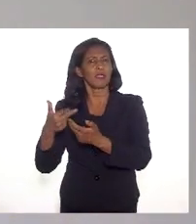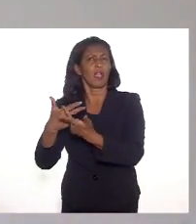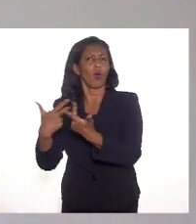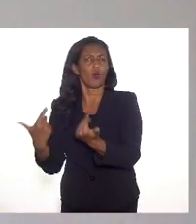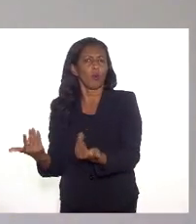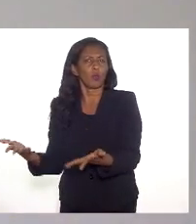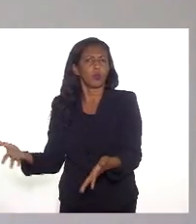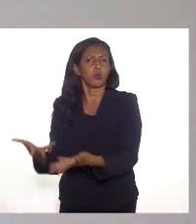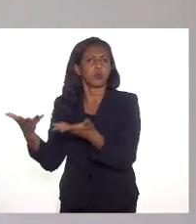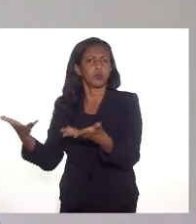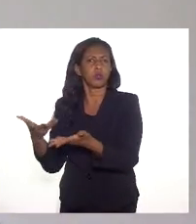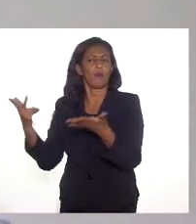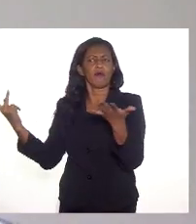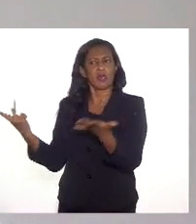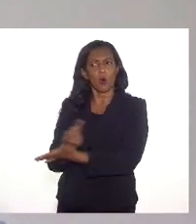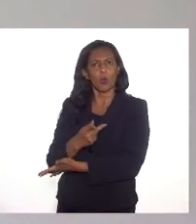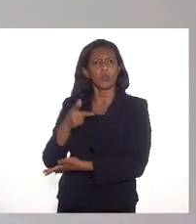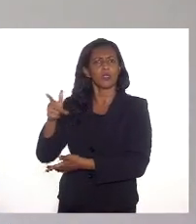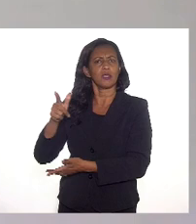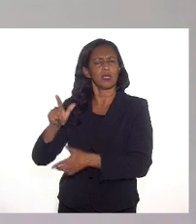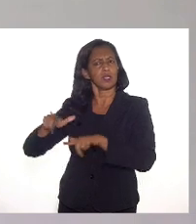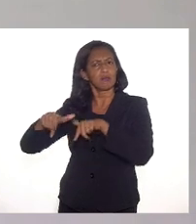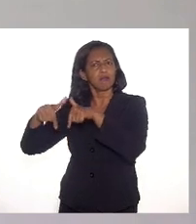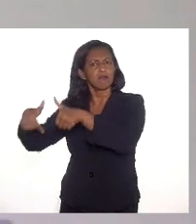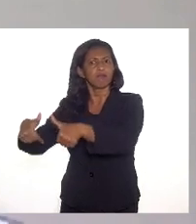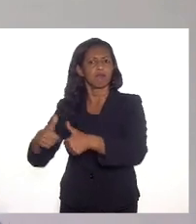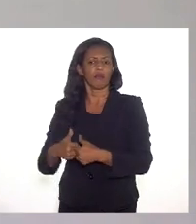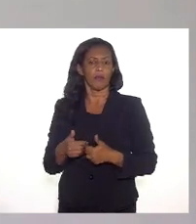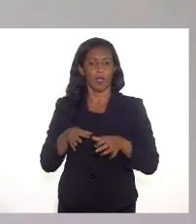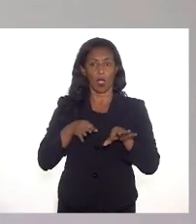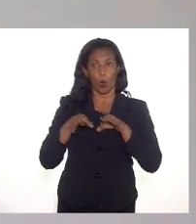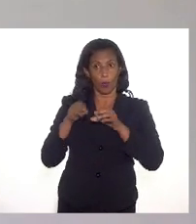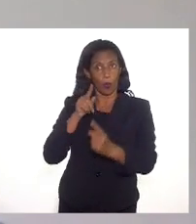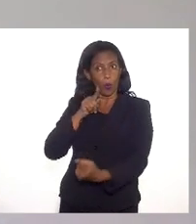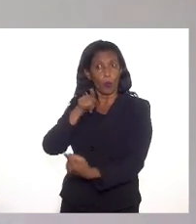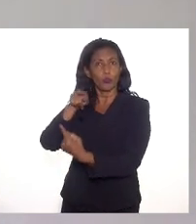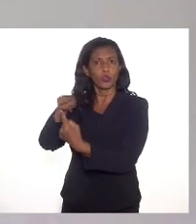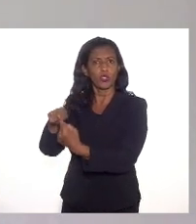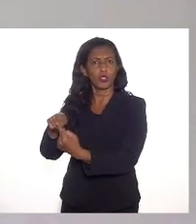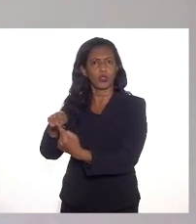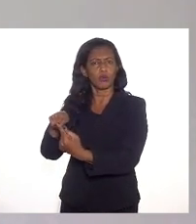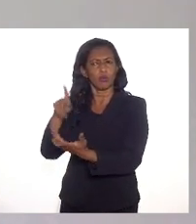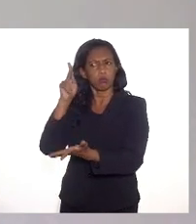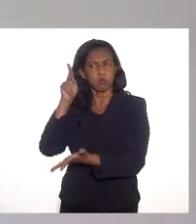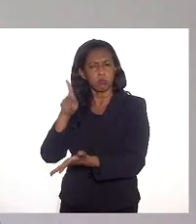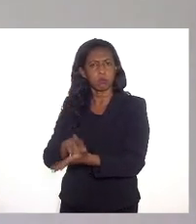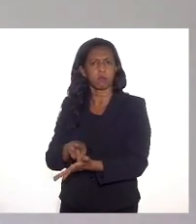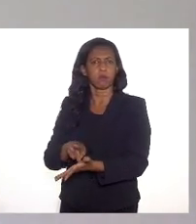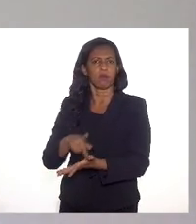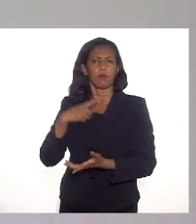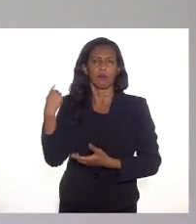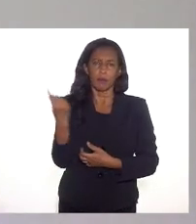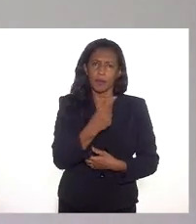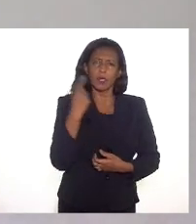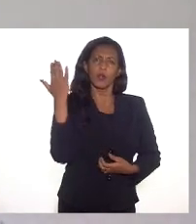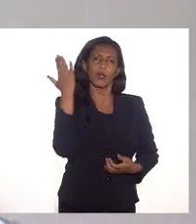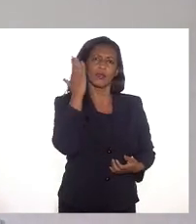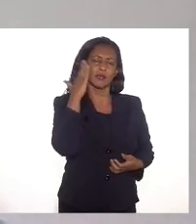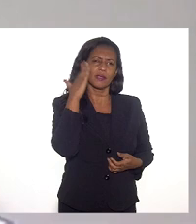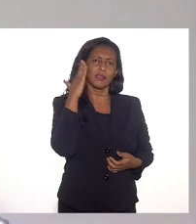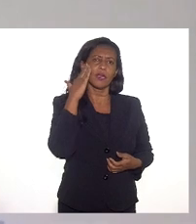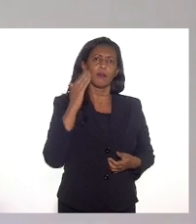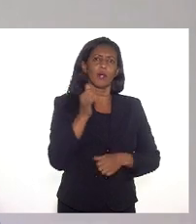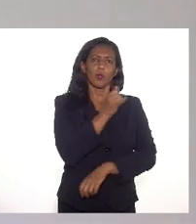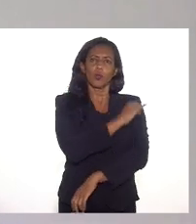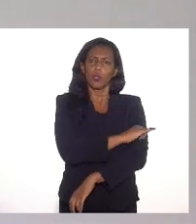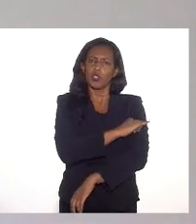e fazer acontecer essas ações então esse é um projeto objetivo concreto para que nós saibamos deputado Tiaju o